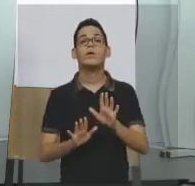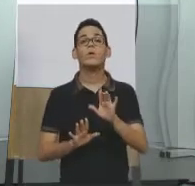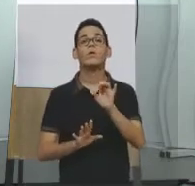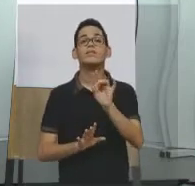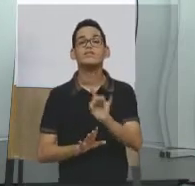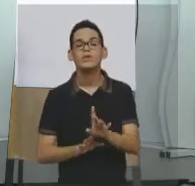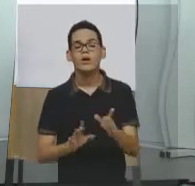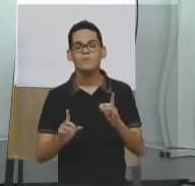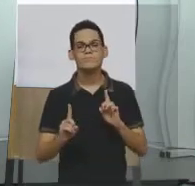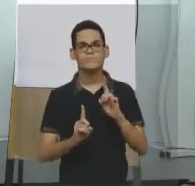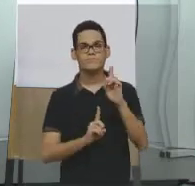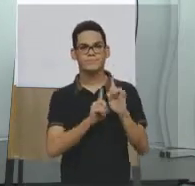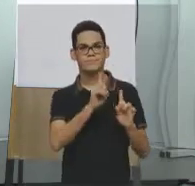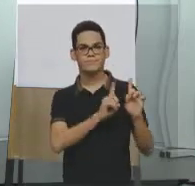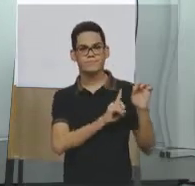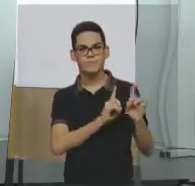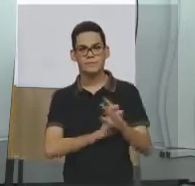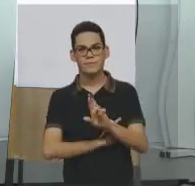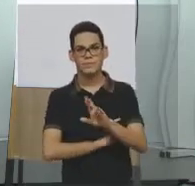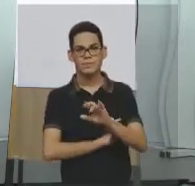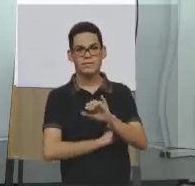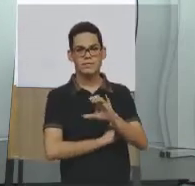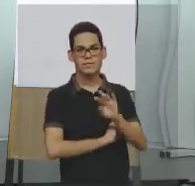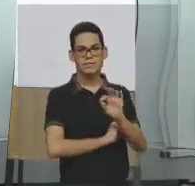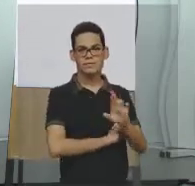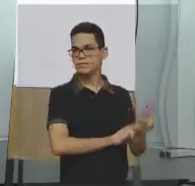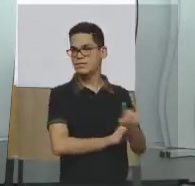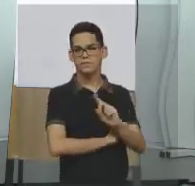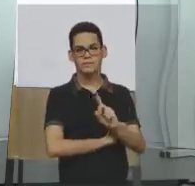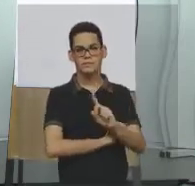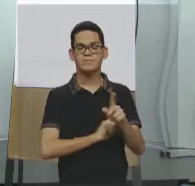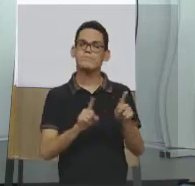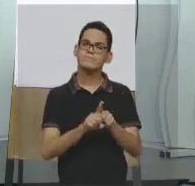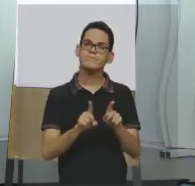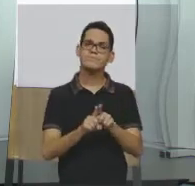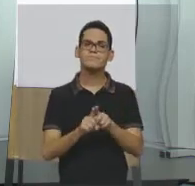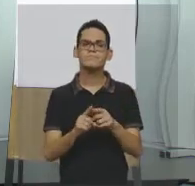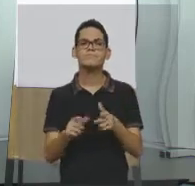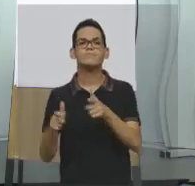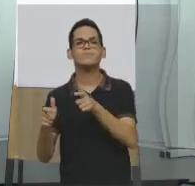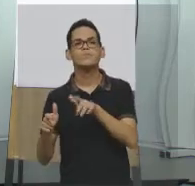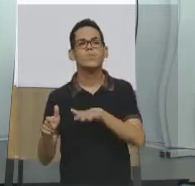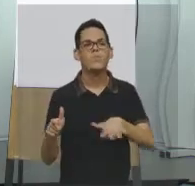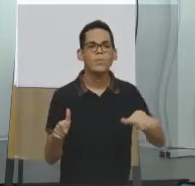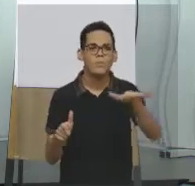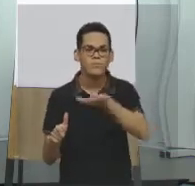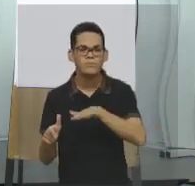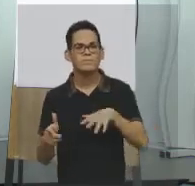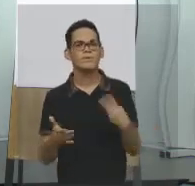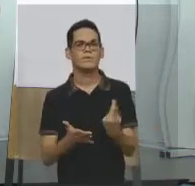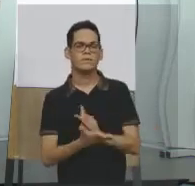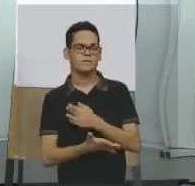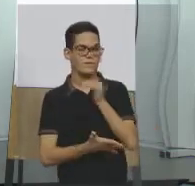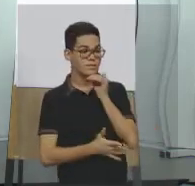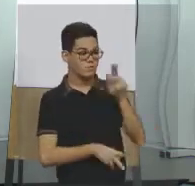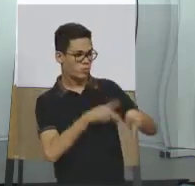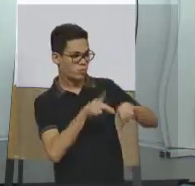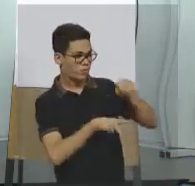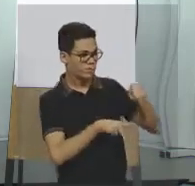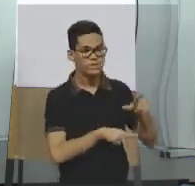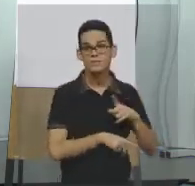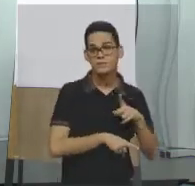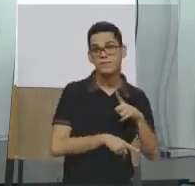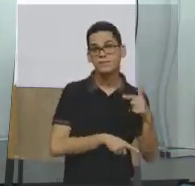verificar os danos que um terremoto pode causar, mas também a região em que ele acontece, se essa região é povoada ou não, se tem